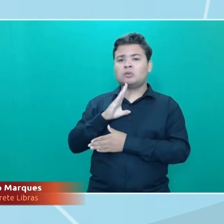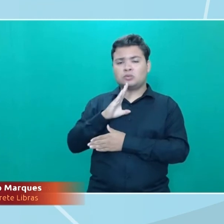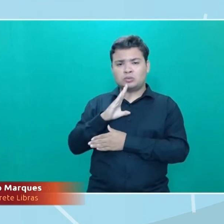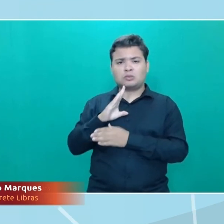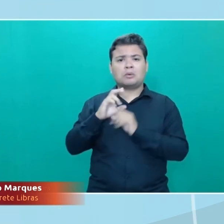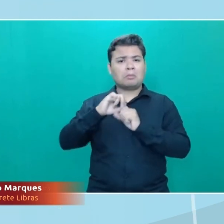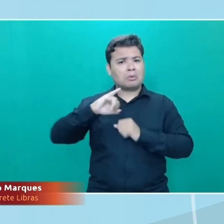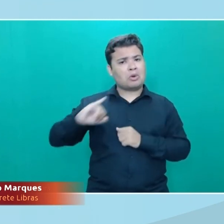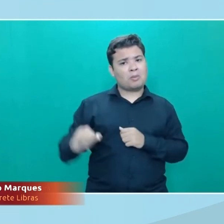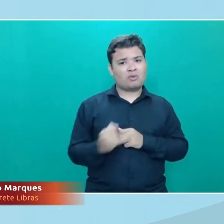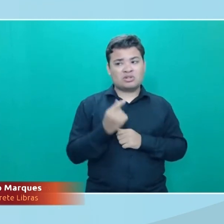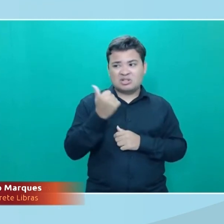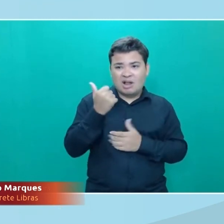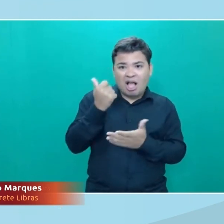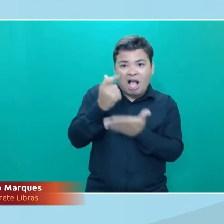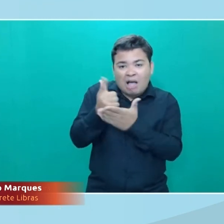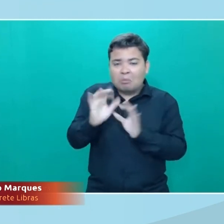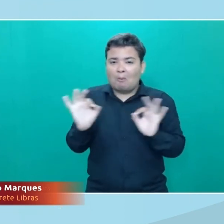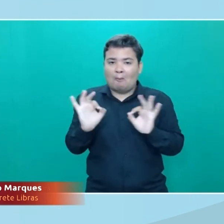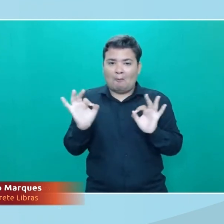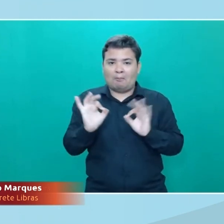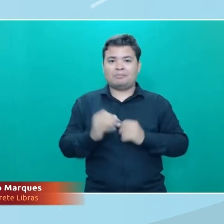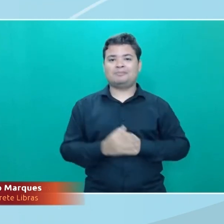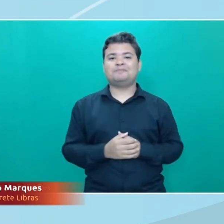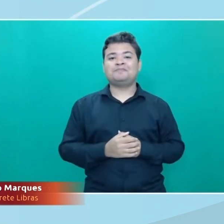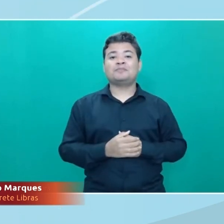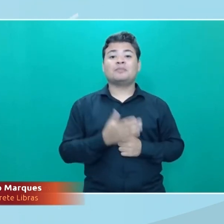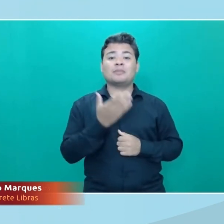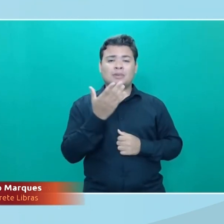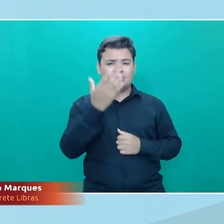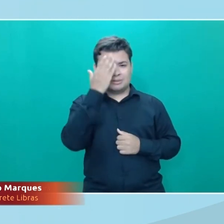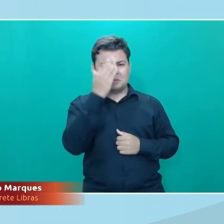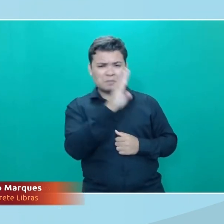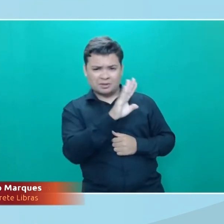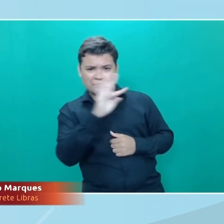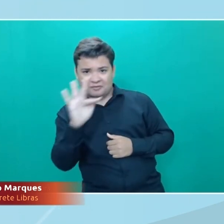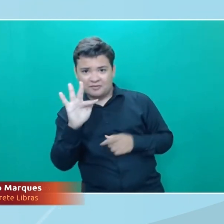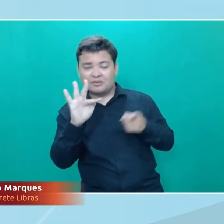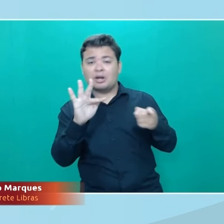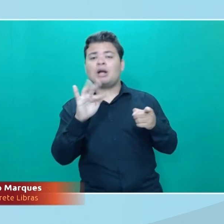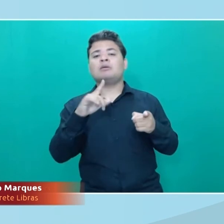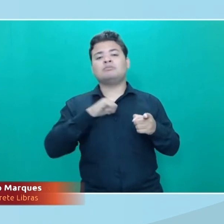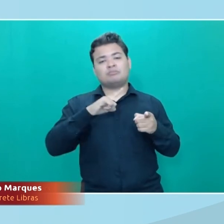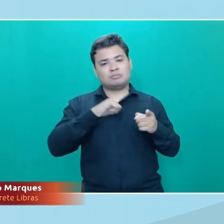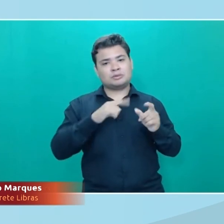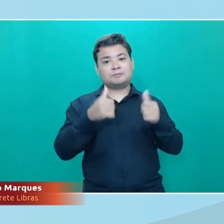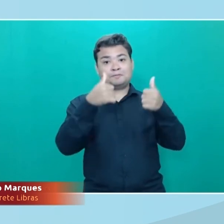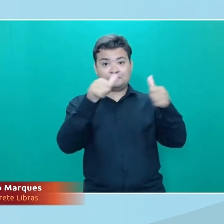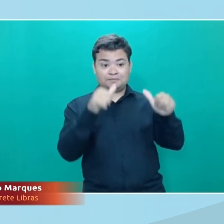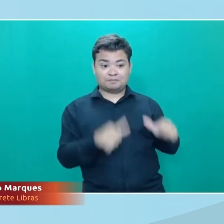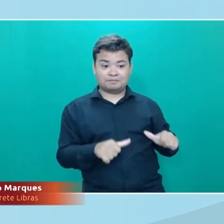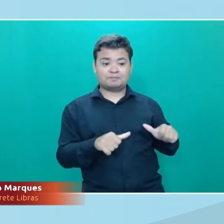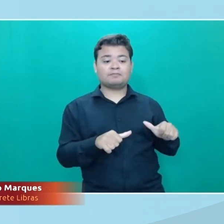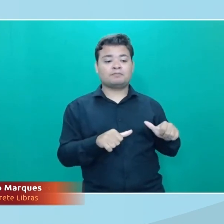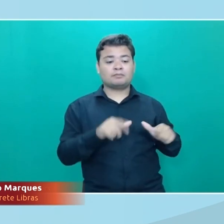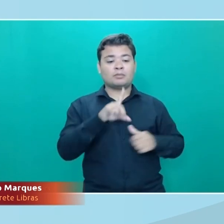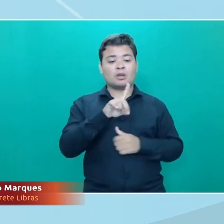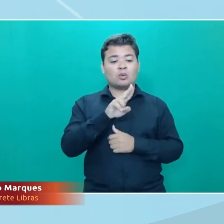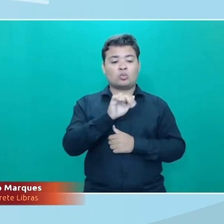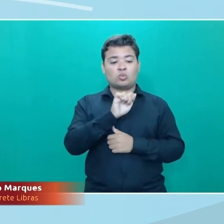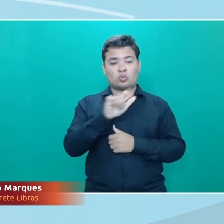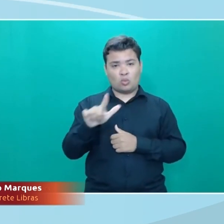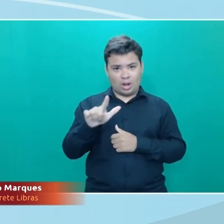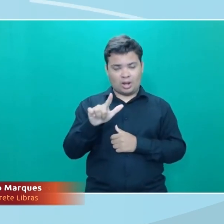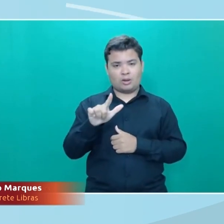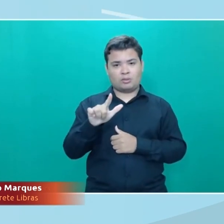aproveitar sem gastar dinheiro. Bom, a Escola do Futuro em Artes Basileu França está sediando a exposição Dual, do moderno ao